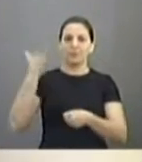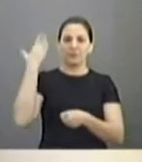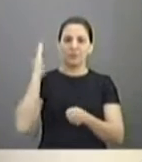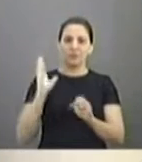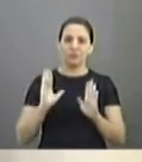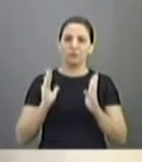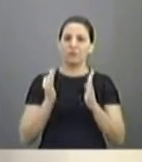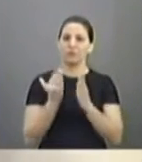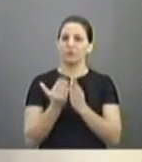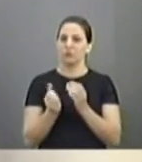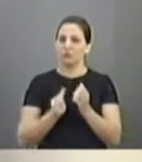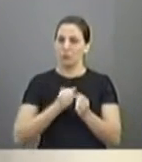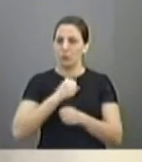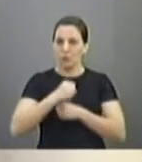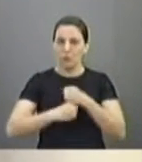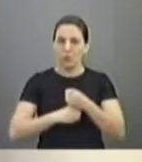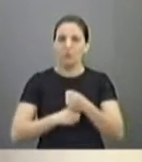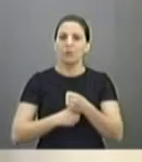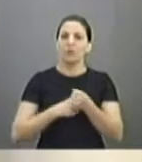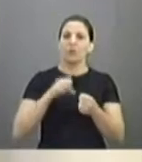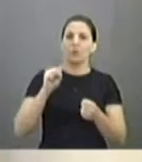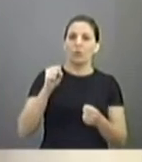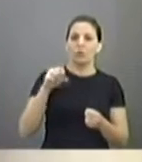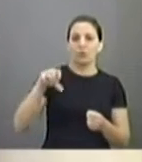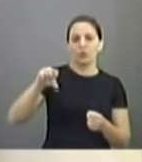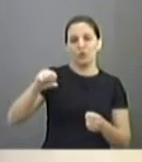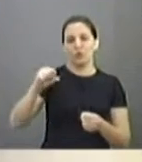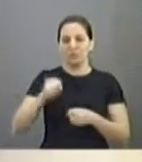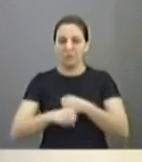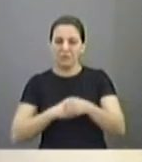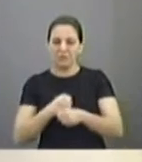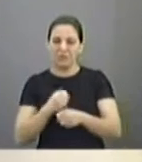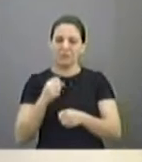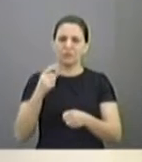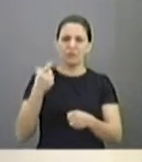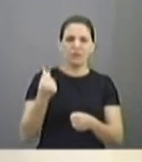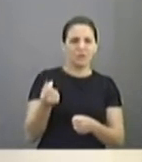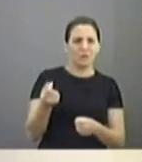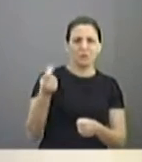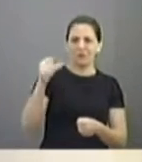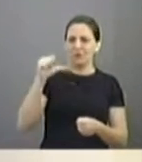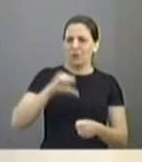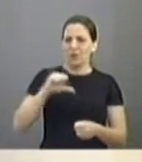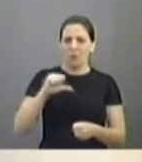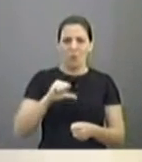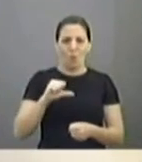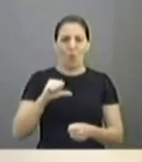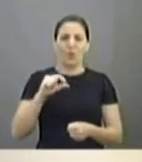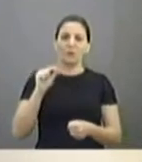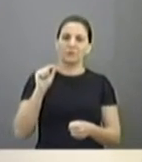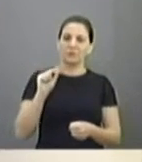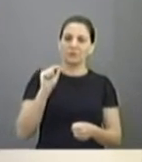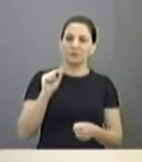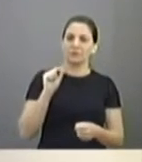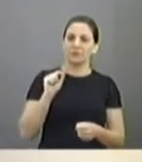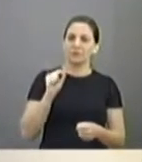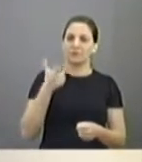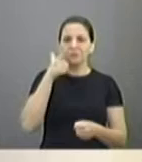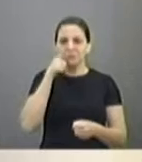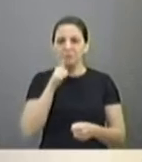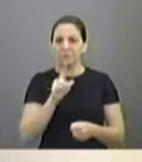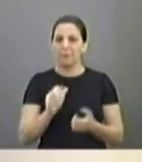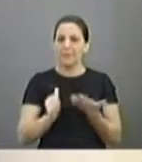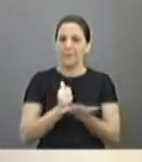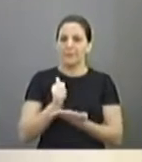com um orçamento menor do que era 8, 9 anos atrás, um orçamento ridículo, com uma capacidade assim que depende